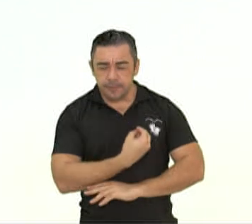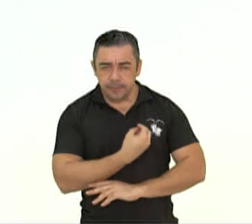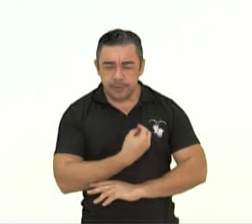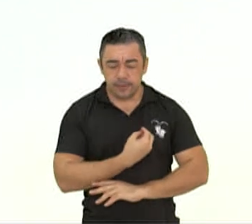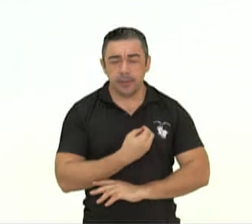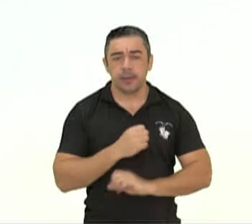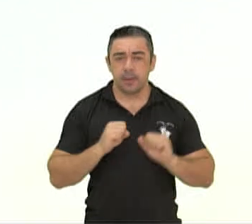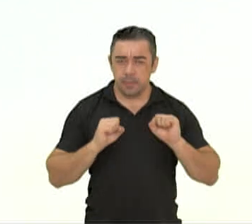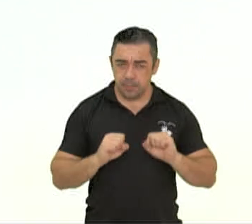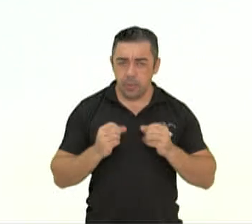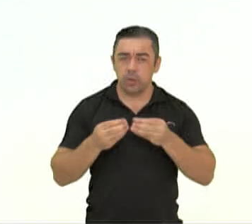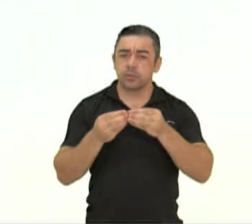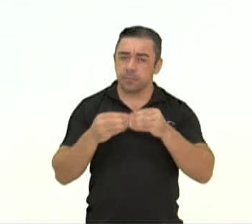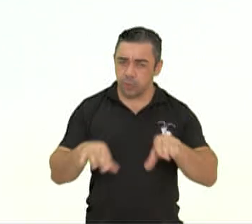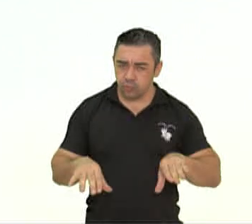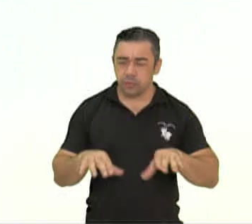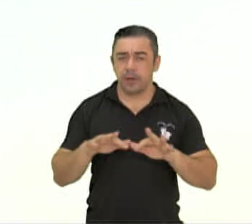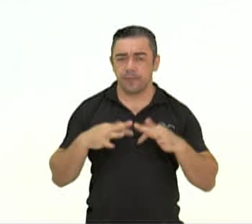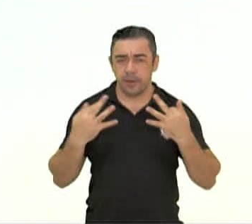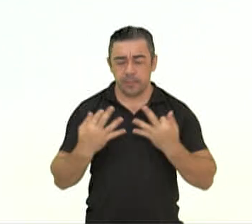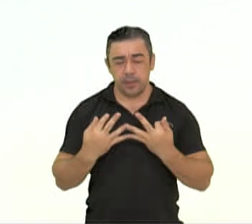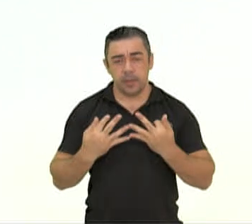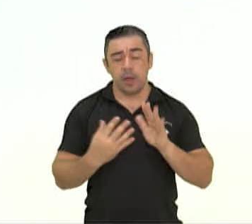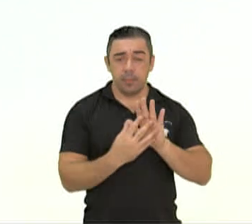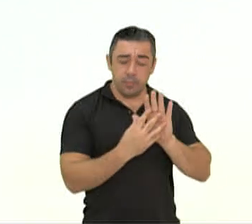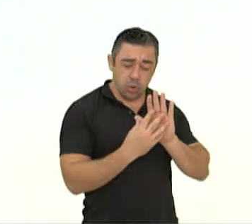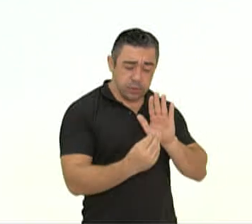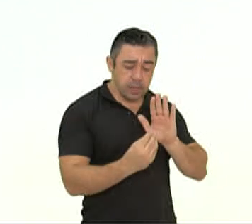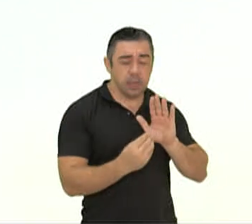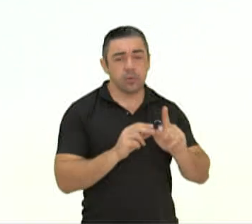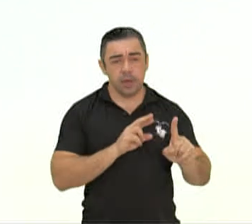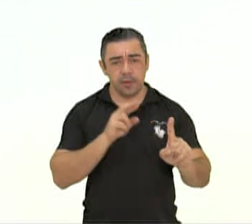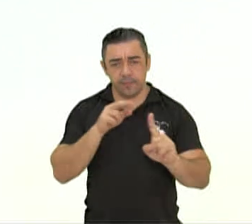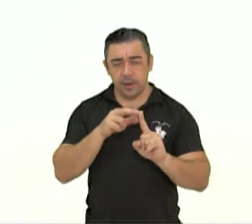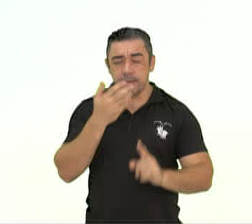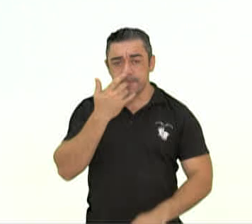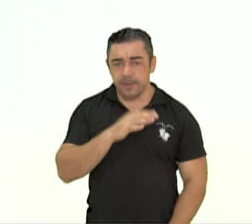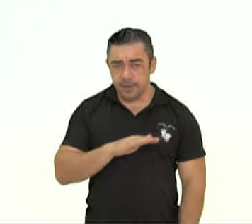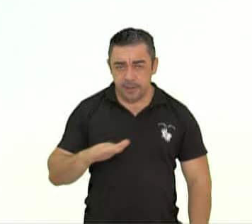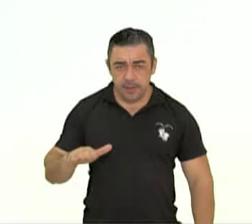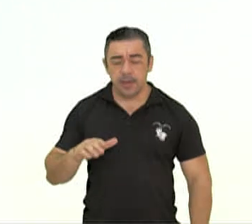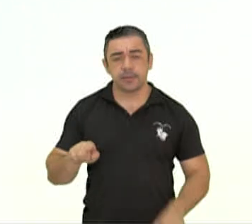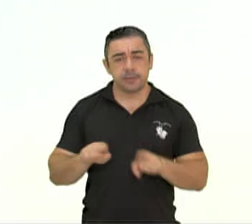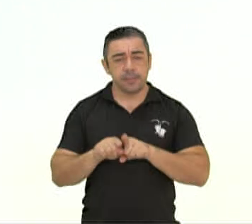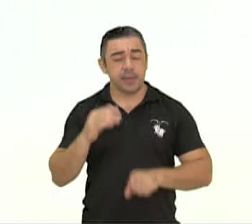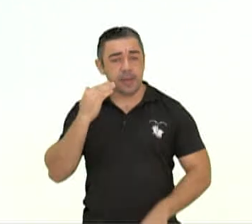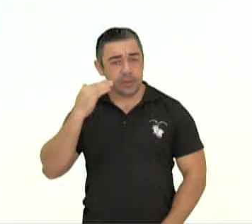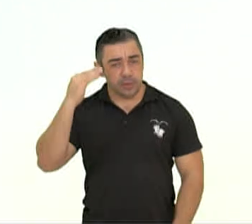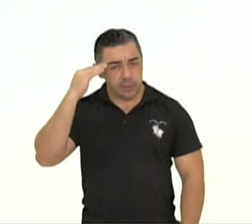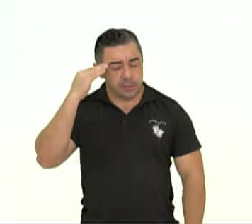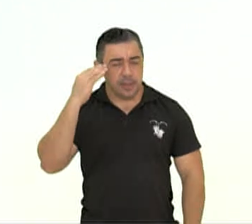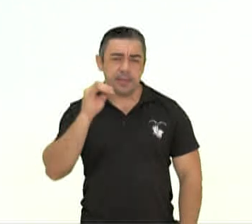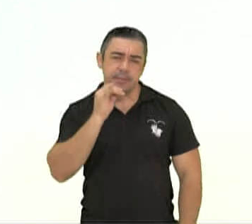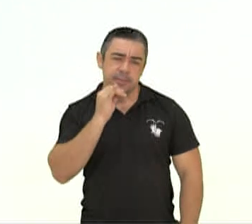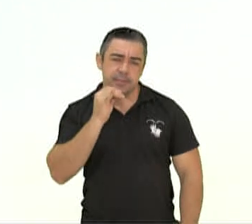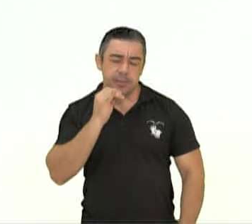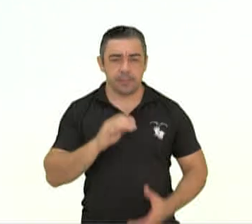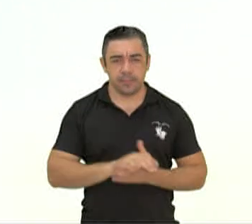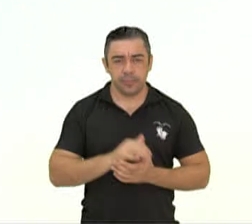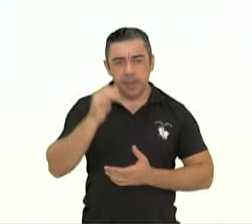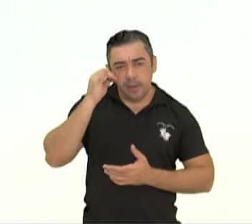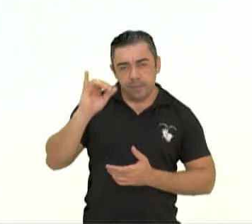ser prejudiciais, como modelos referenciais para as crianças e adolescentes, tipo a prevenção